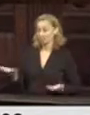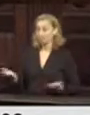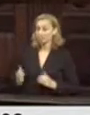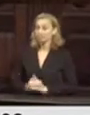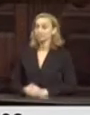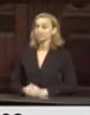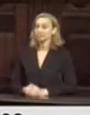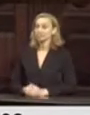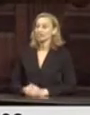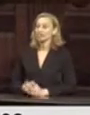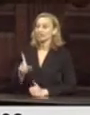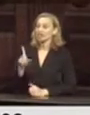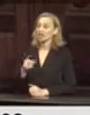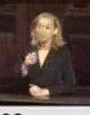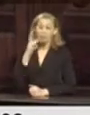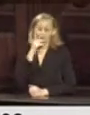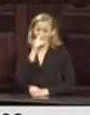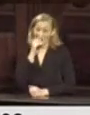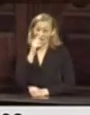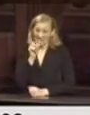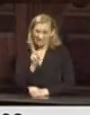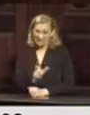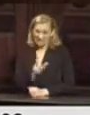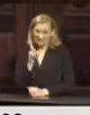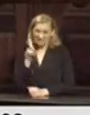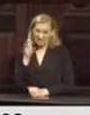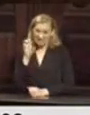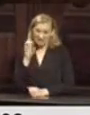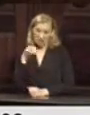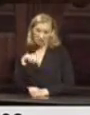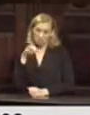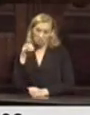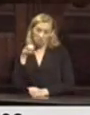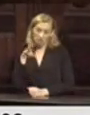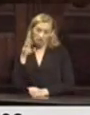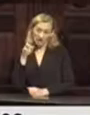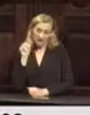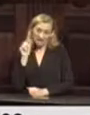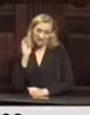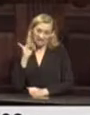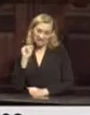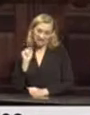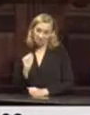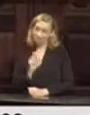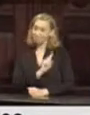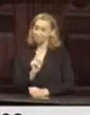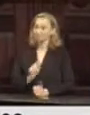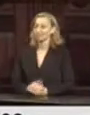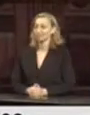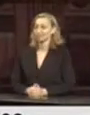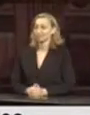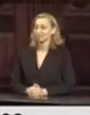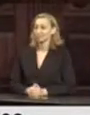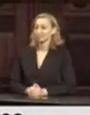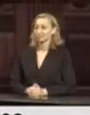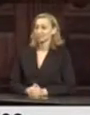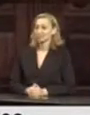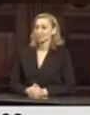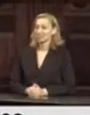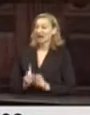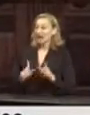extremamente democráticas e tratasse a população com os